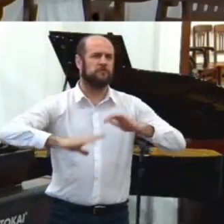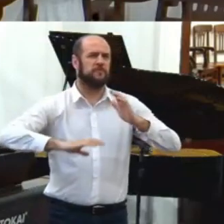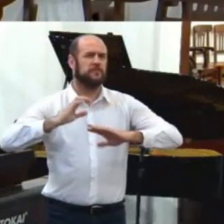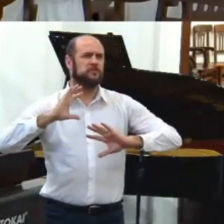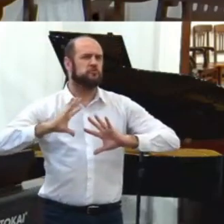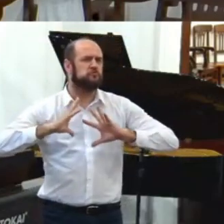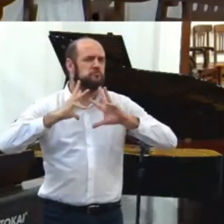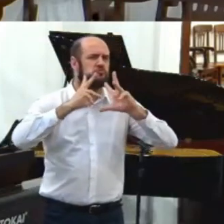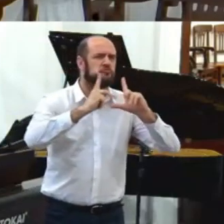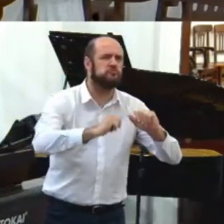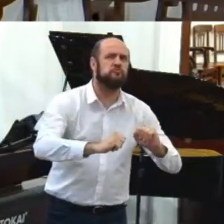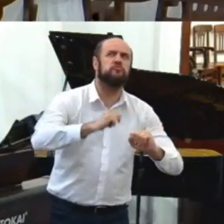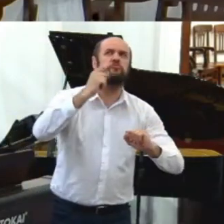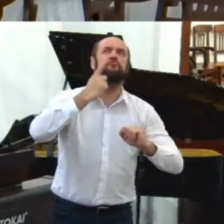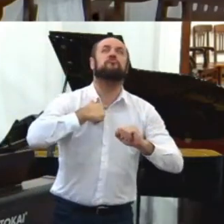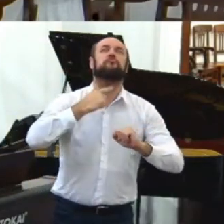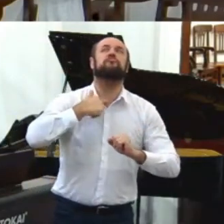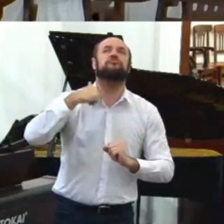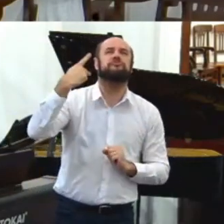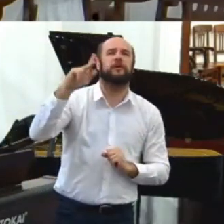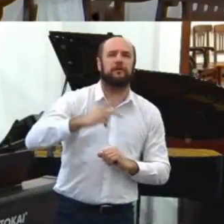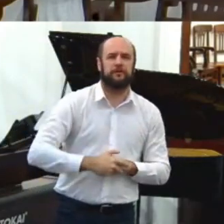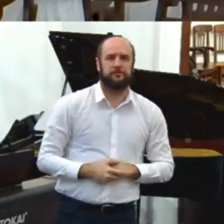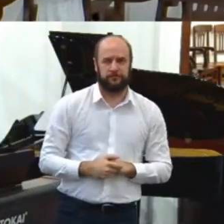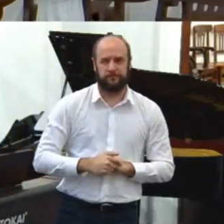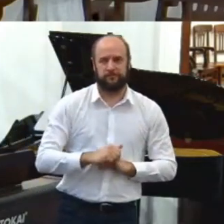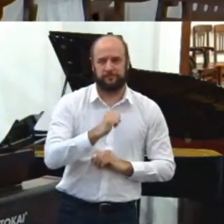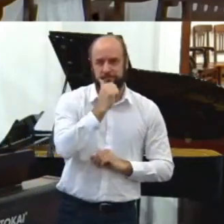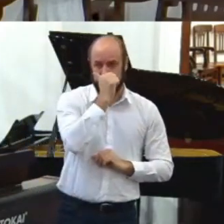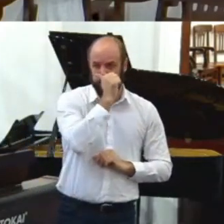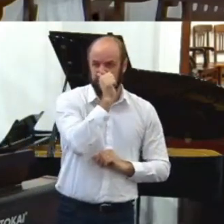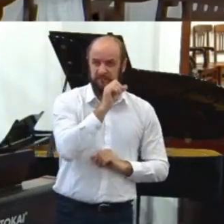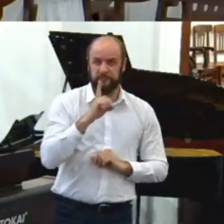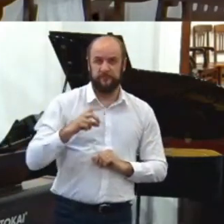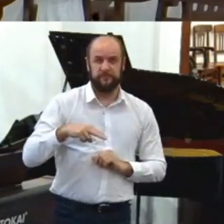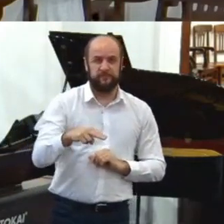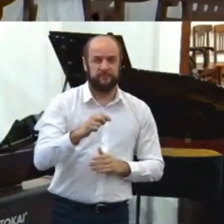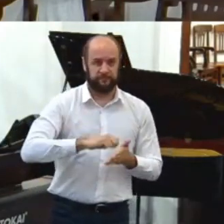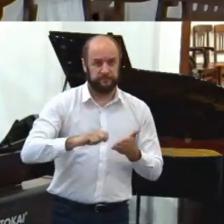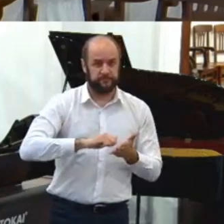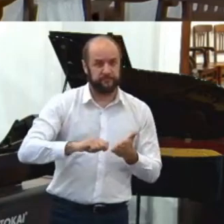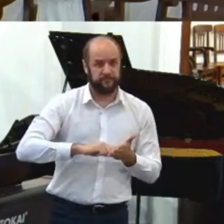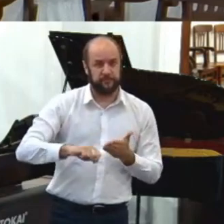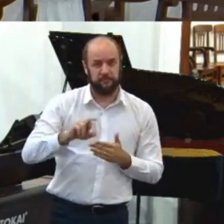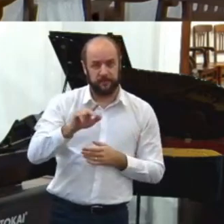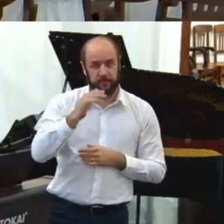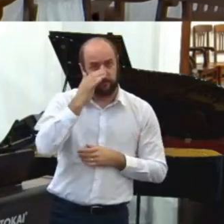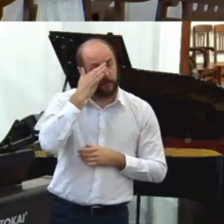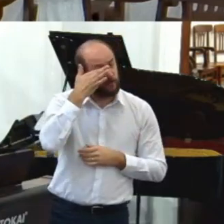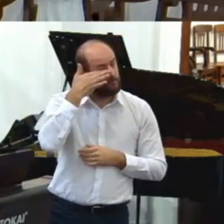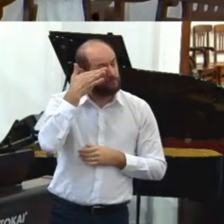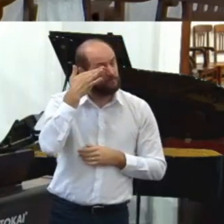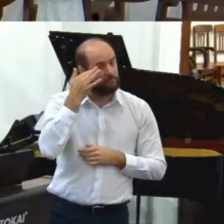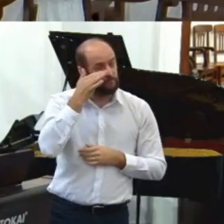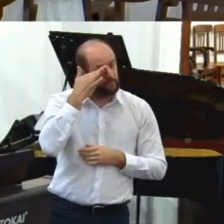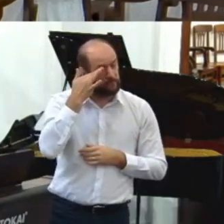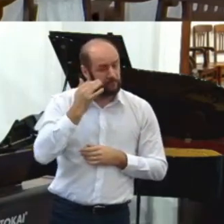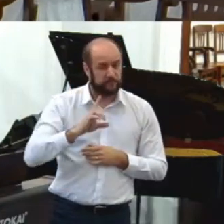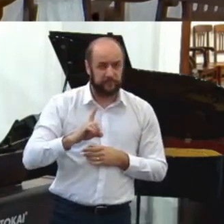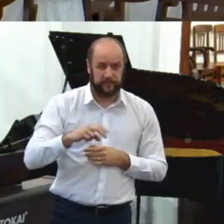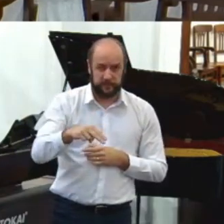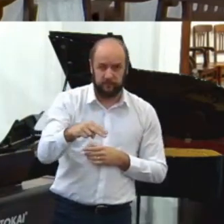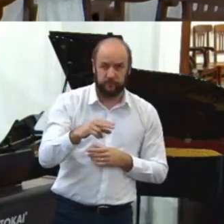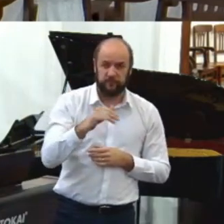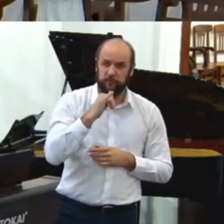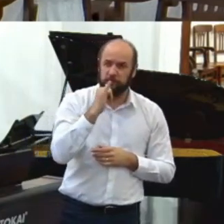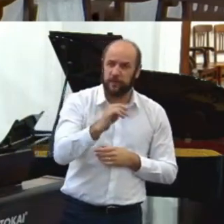tudo o que lhe apraz. Quando Daniel escreveu um livro da mesma maneira, ele disse que